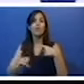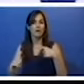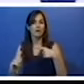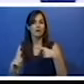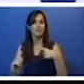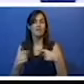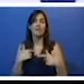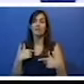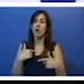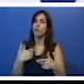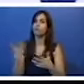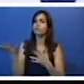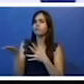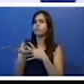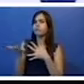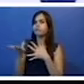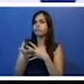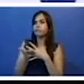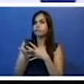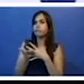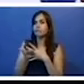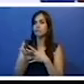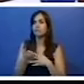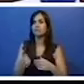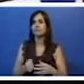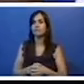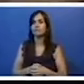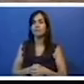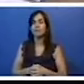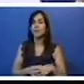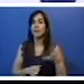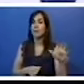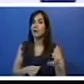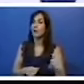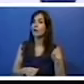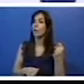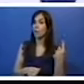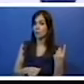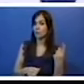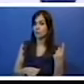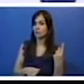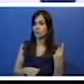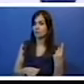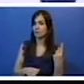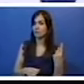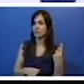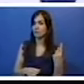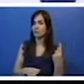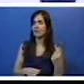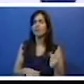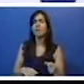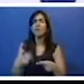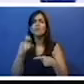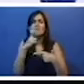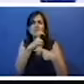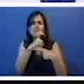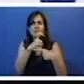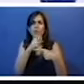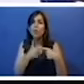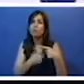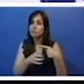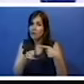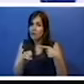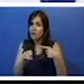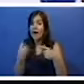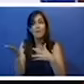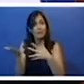eu dividir pela metade e peguei uma parte reparem que cinco é a metade de